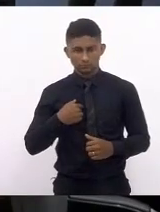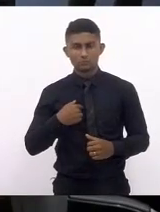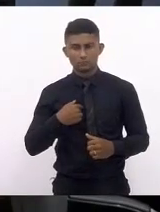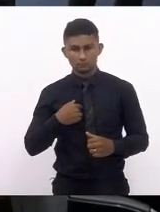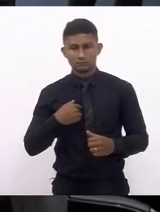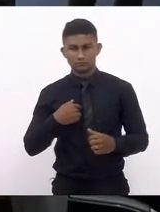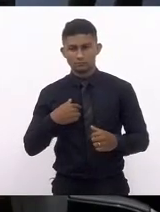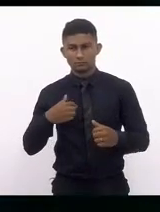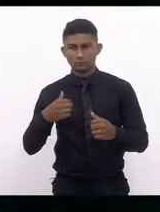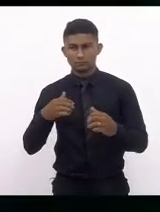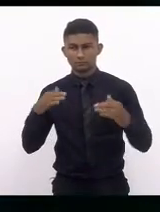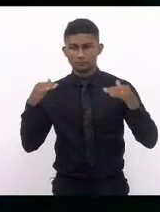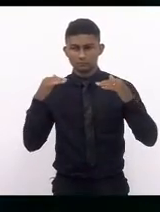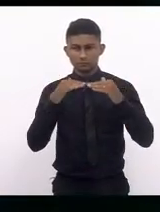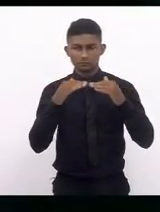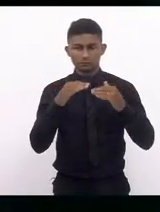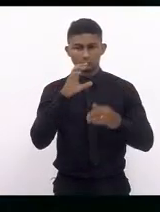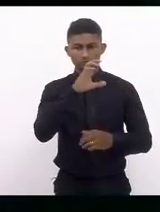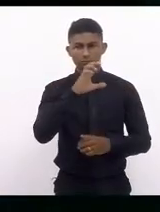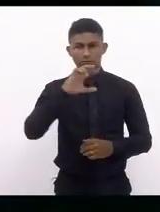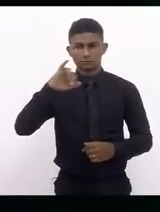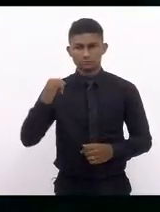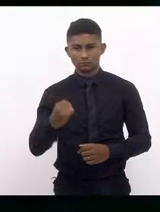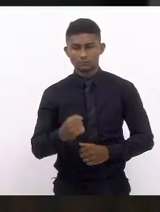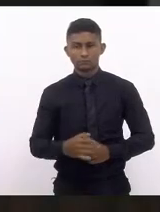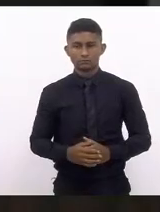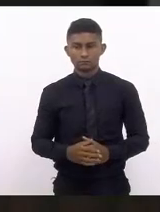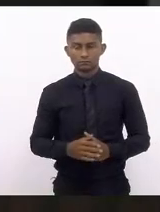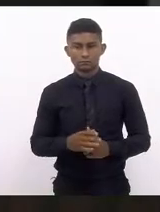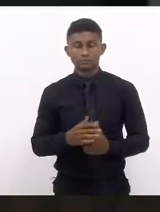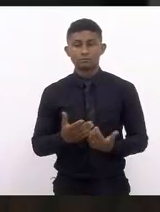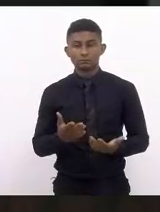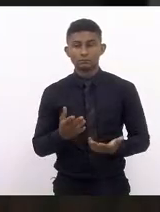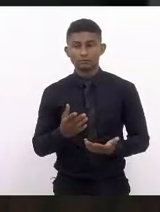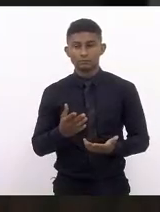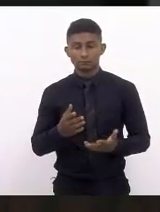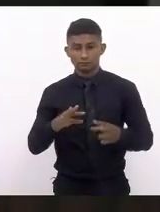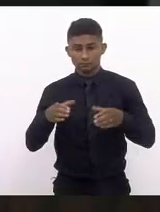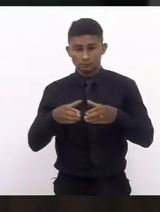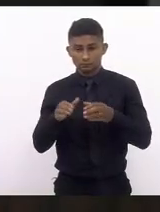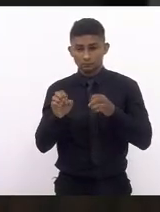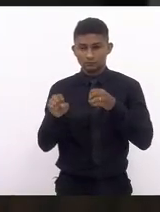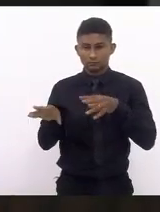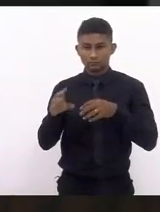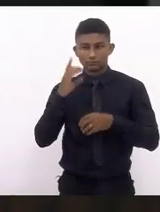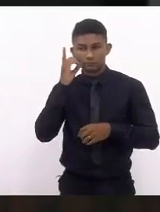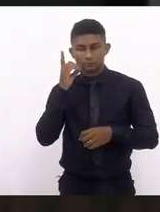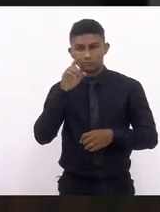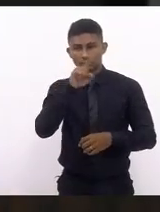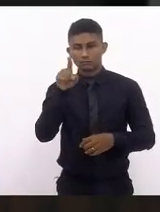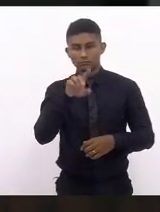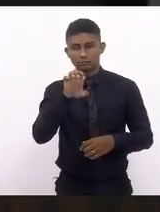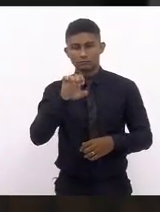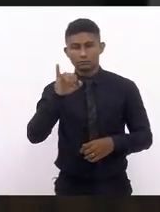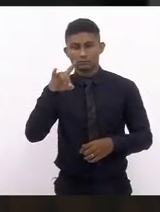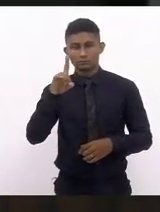acompanho o parecer da ccj pela comissão de educação Deputado avisei da